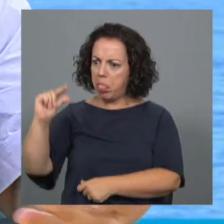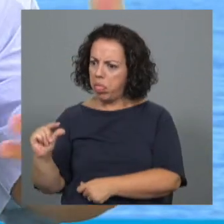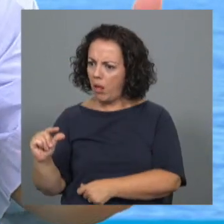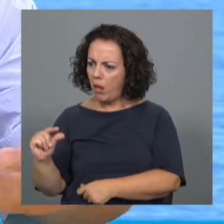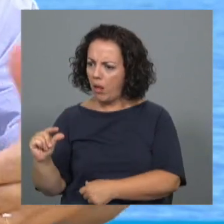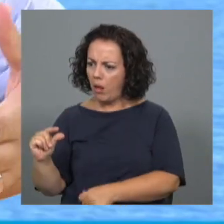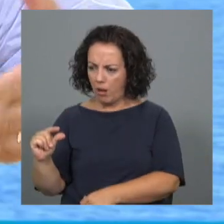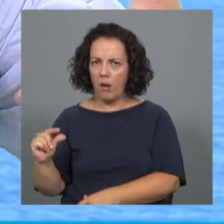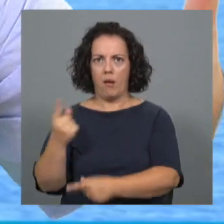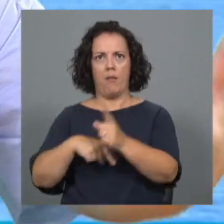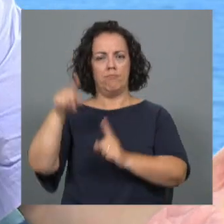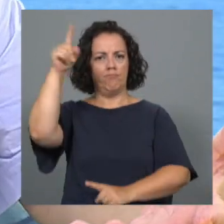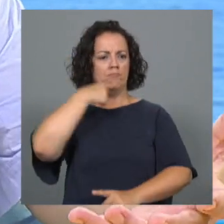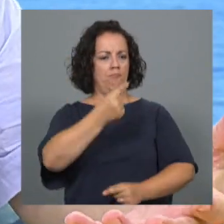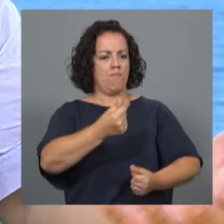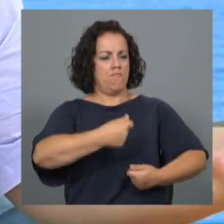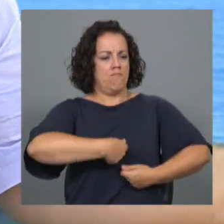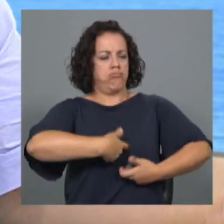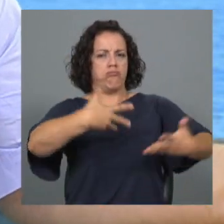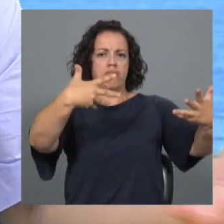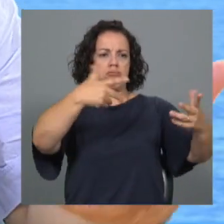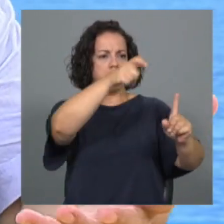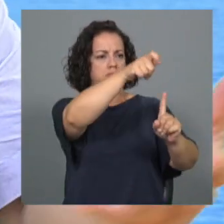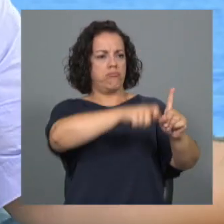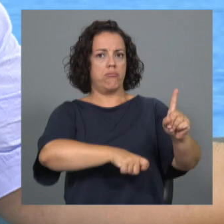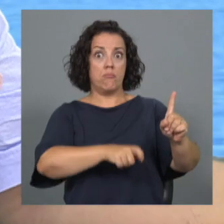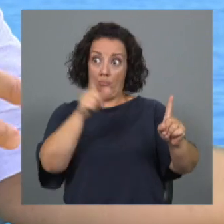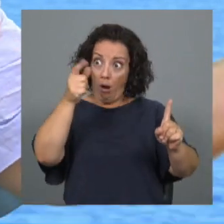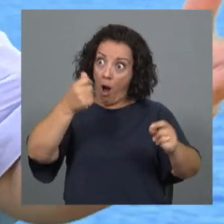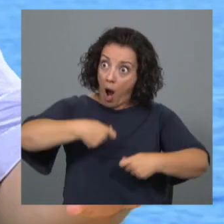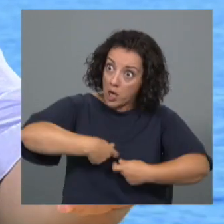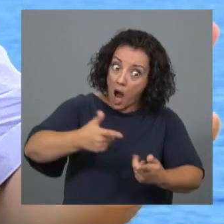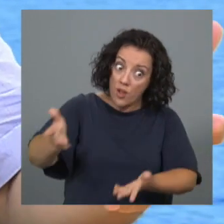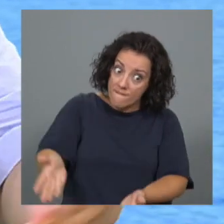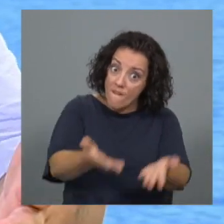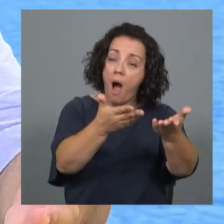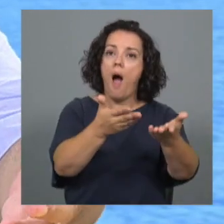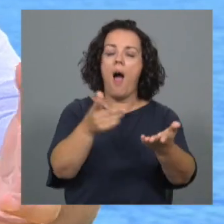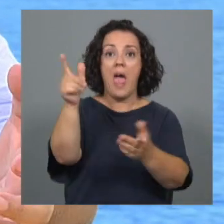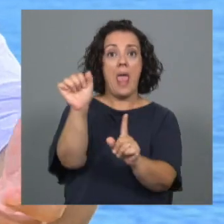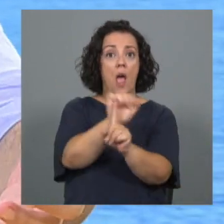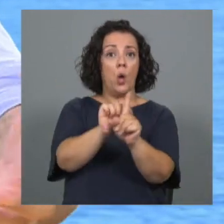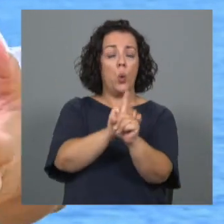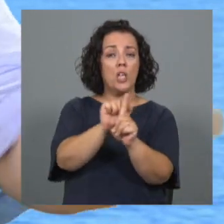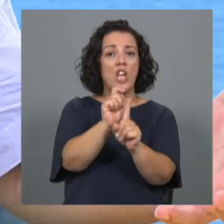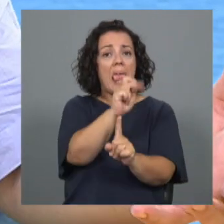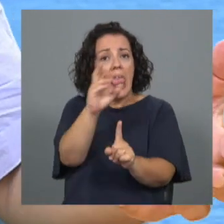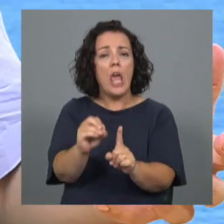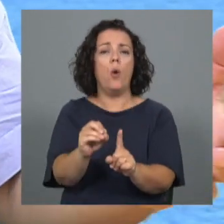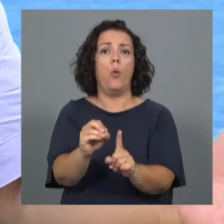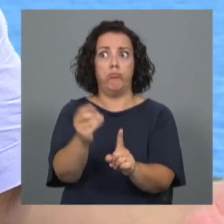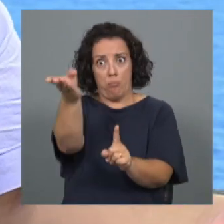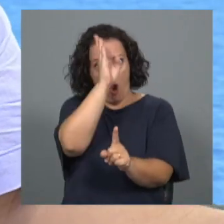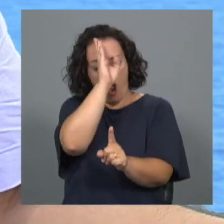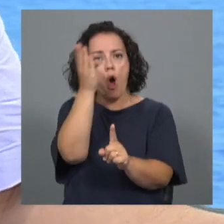com gáudio, se diz nós gastamos tanto por aluno. Então que o gastem já agora também e corrijam esse erro desde já